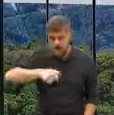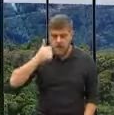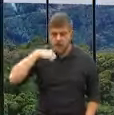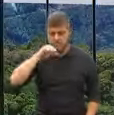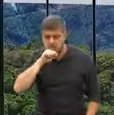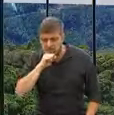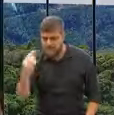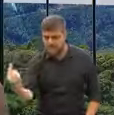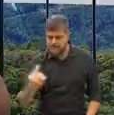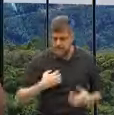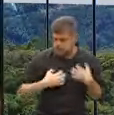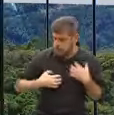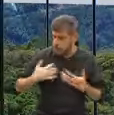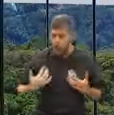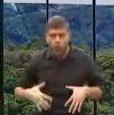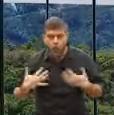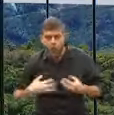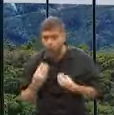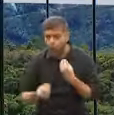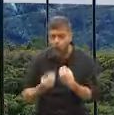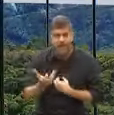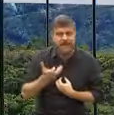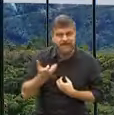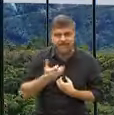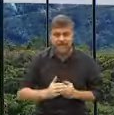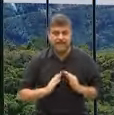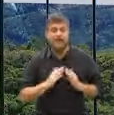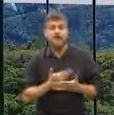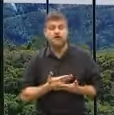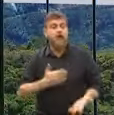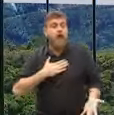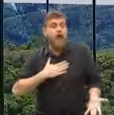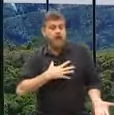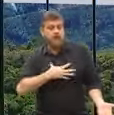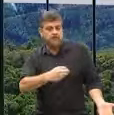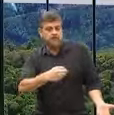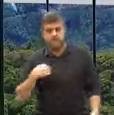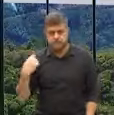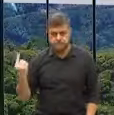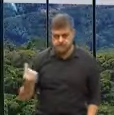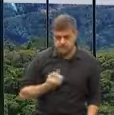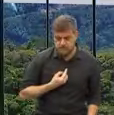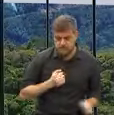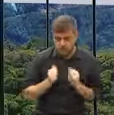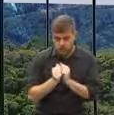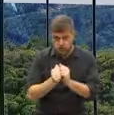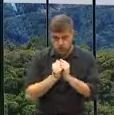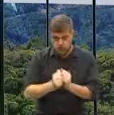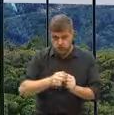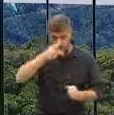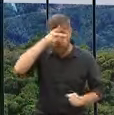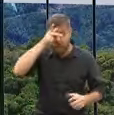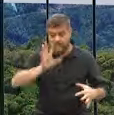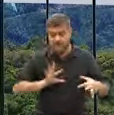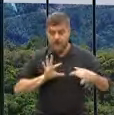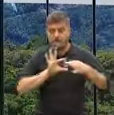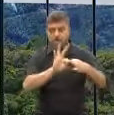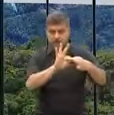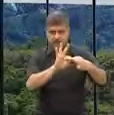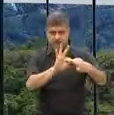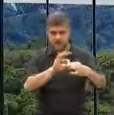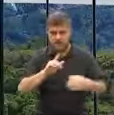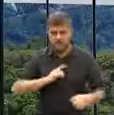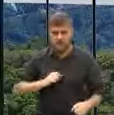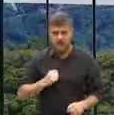mães desesperadas que queria e a gente fez uma ação em conjunto com o Executivo e passou-se